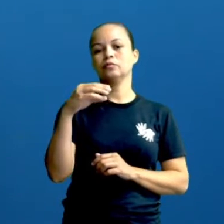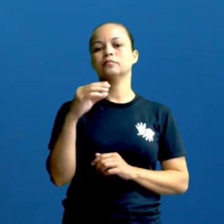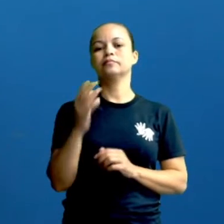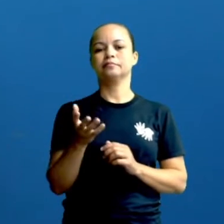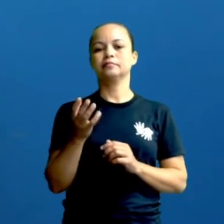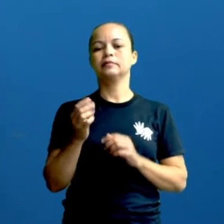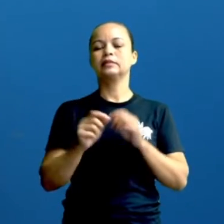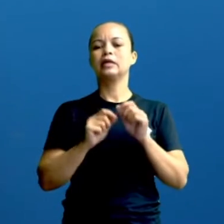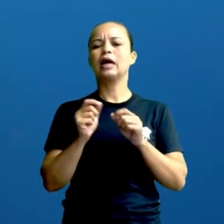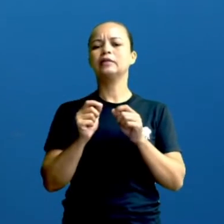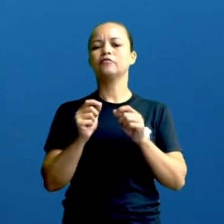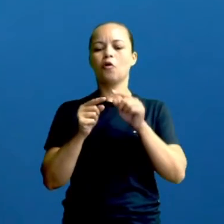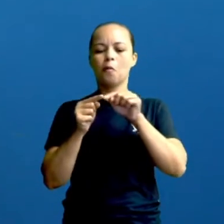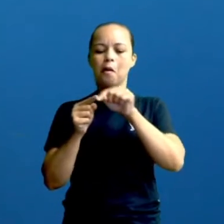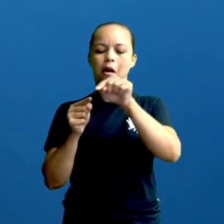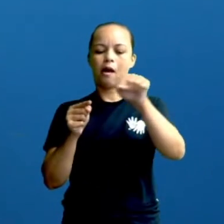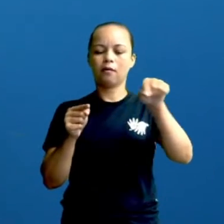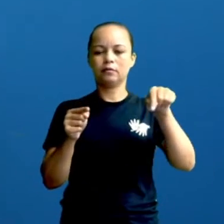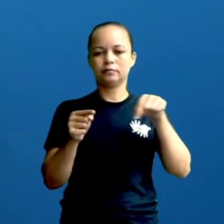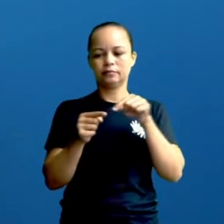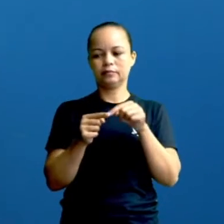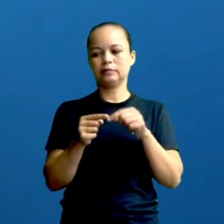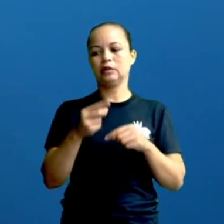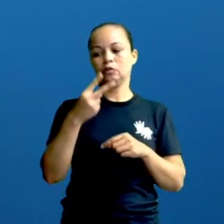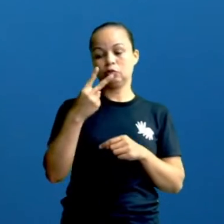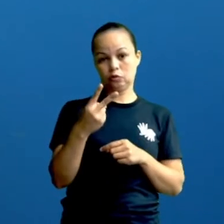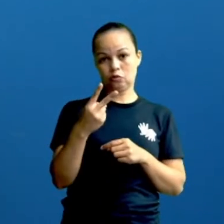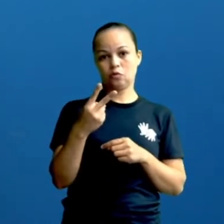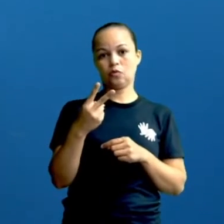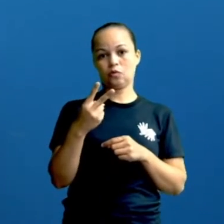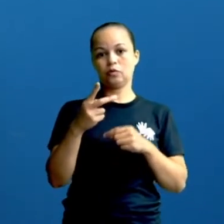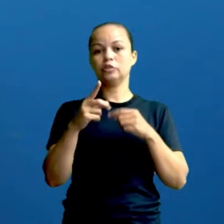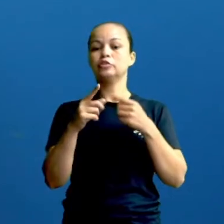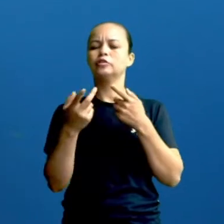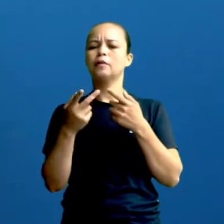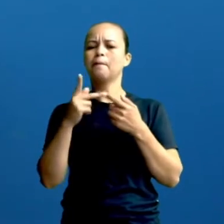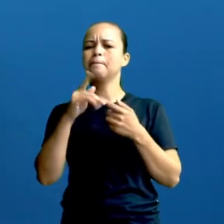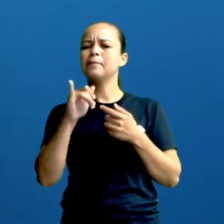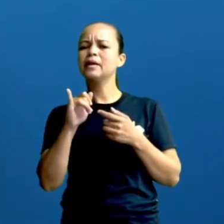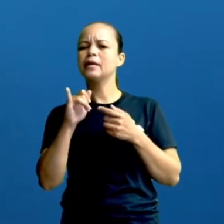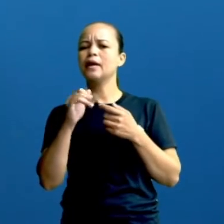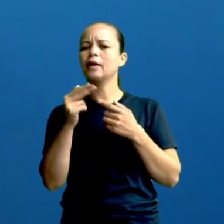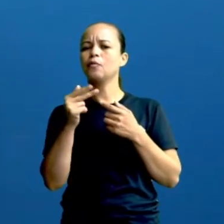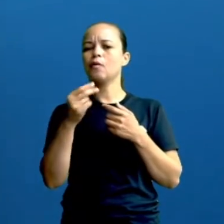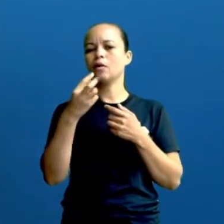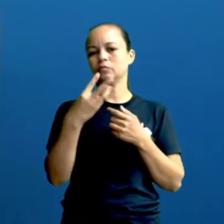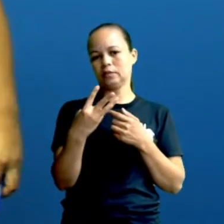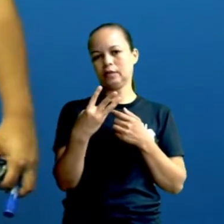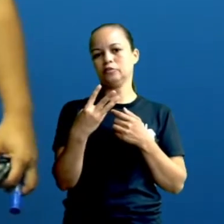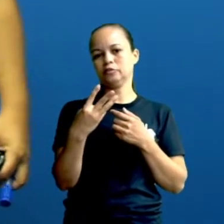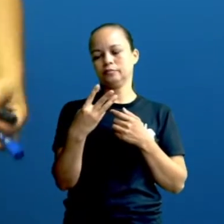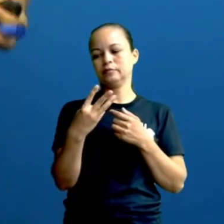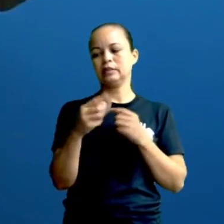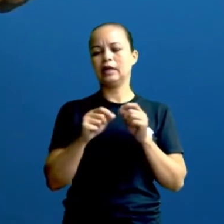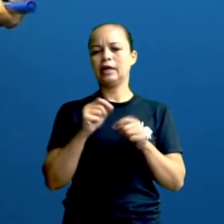comprimento, forma circular. 2 já está aqui, π ele disse que vale 3. Ele só quer saber